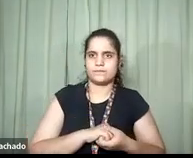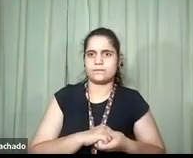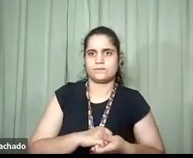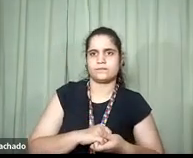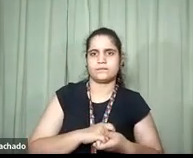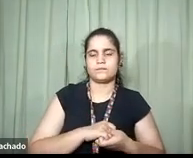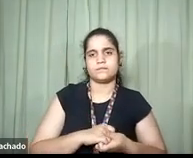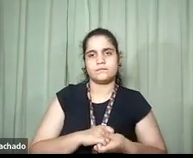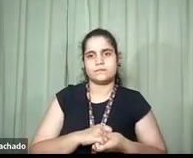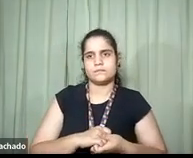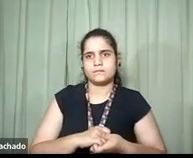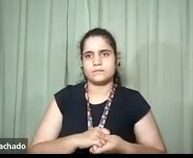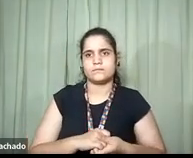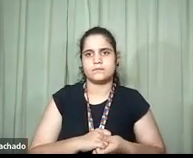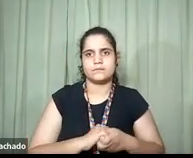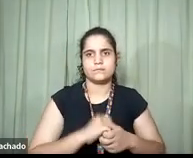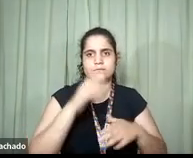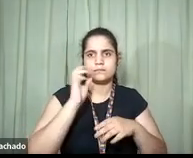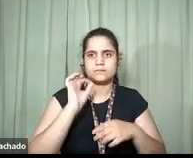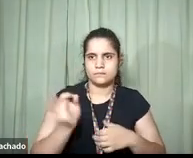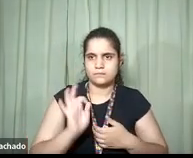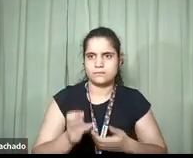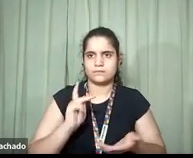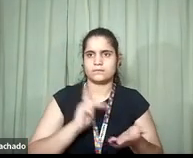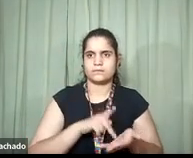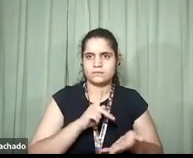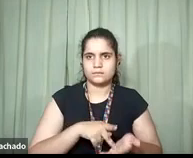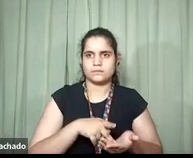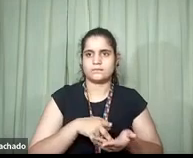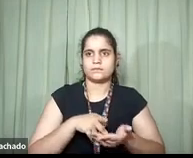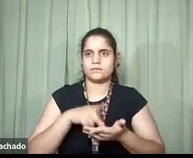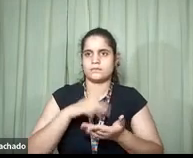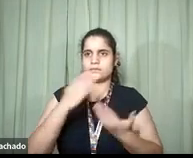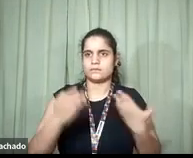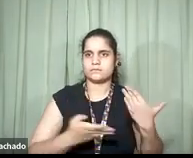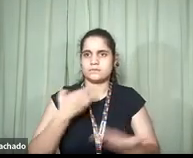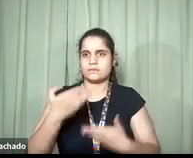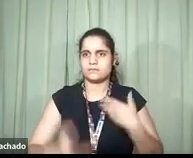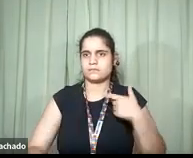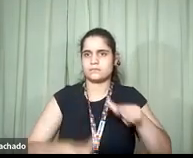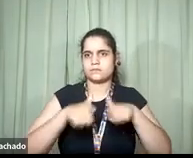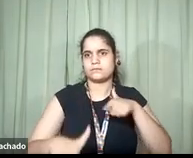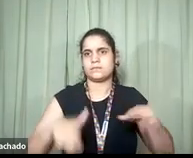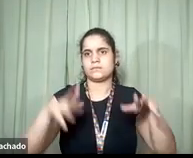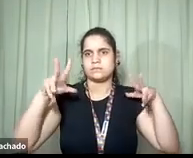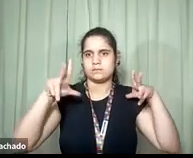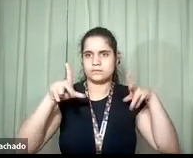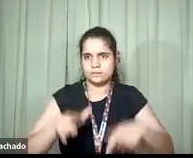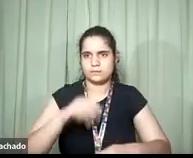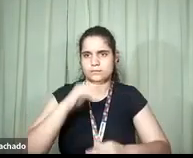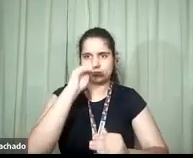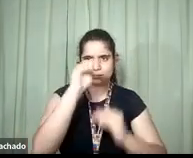criança autista existe uma equipe multidisciplinar com todo o empenho, né?